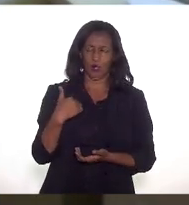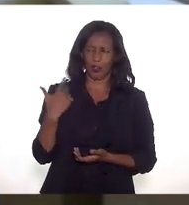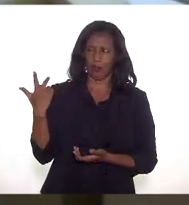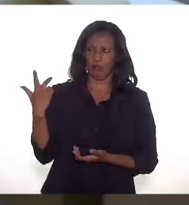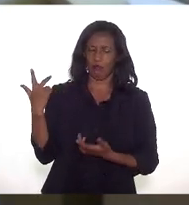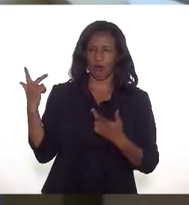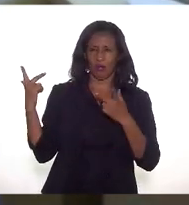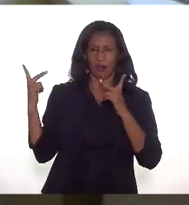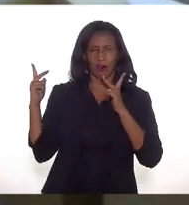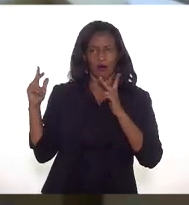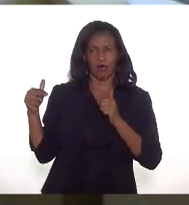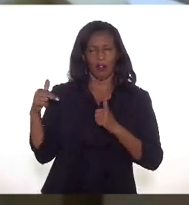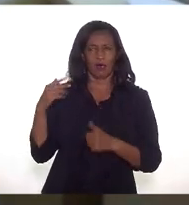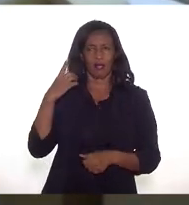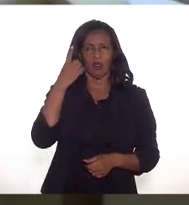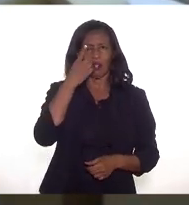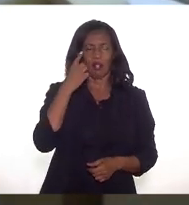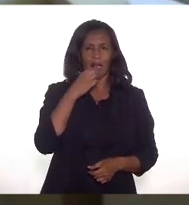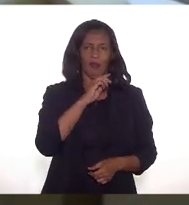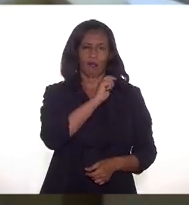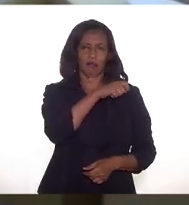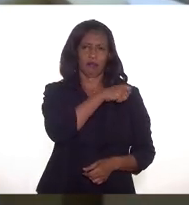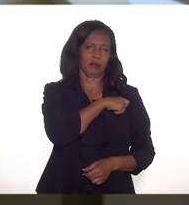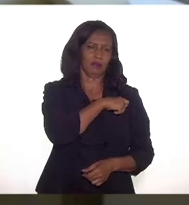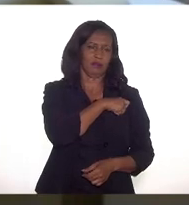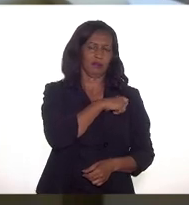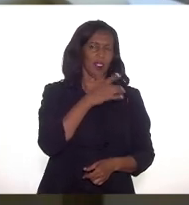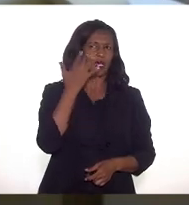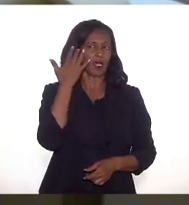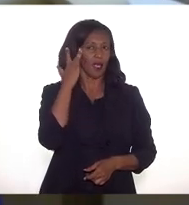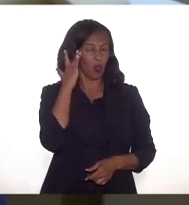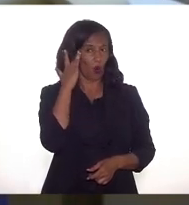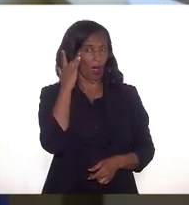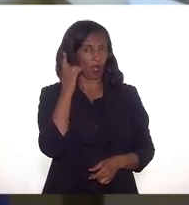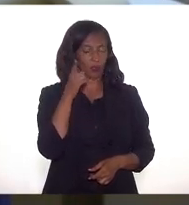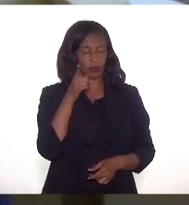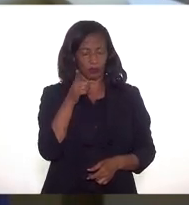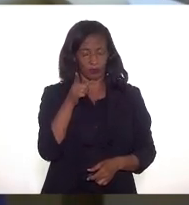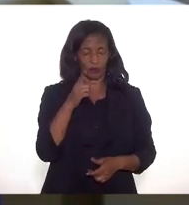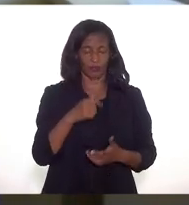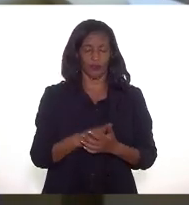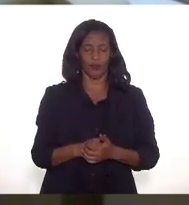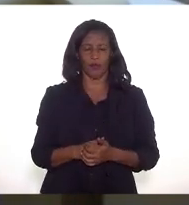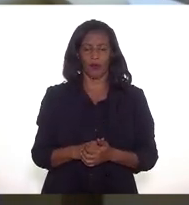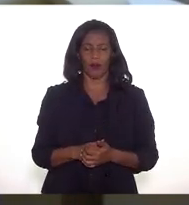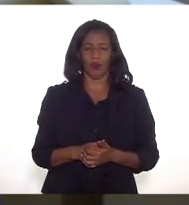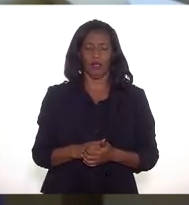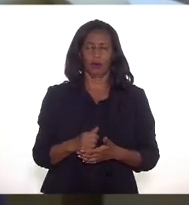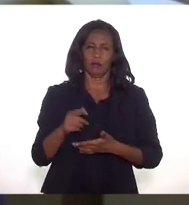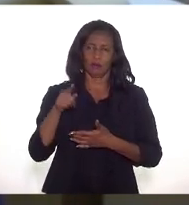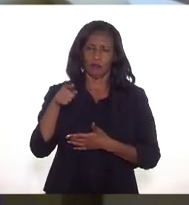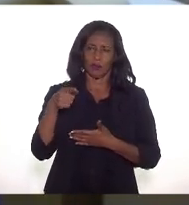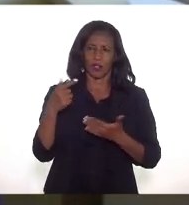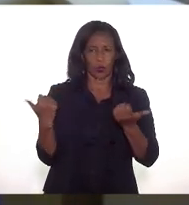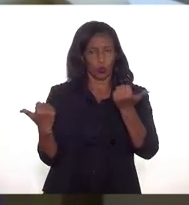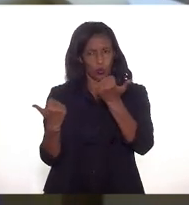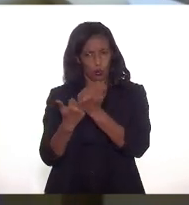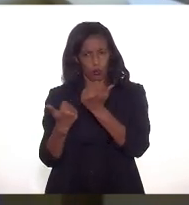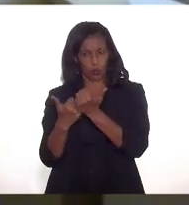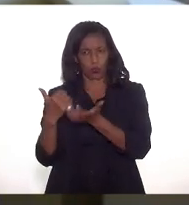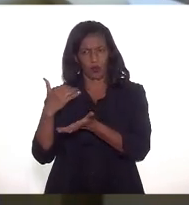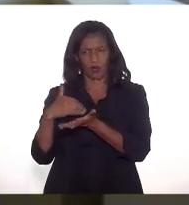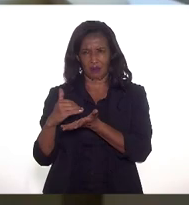Rocha. Eu acho que Vossa Excelência e o subsecretário Leonardo Lobo têm todas